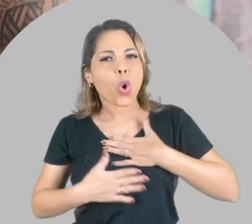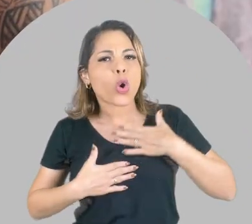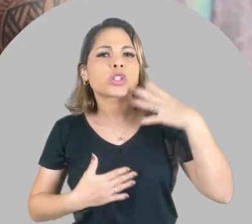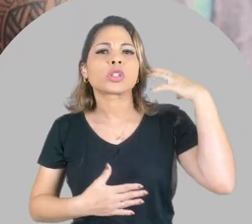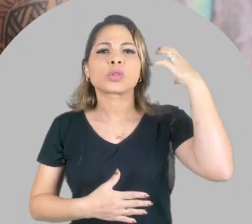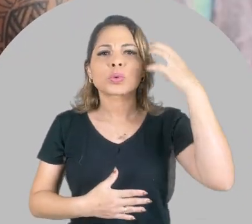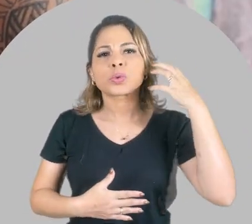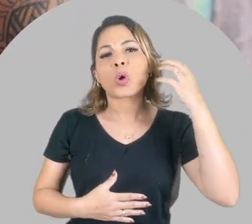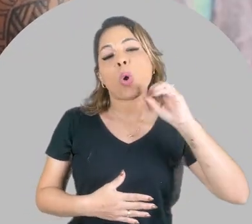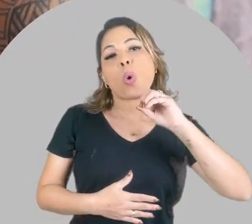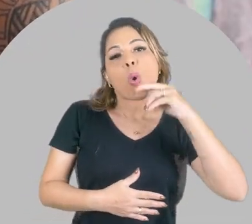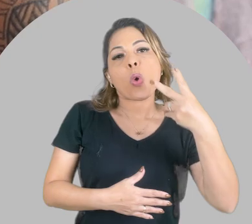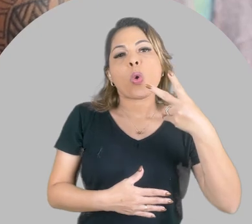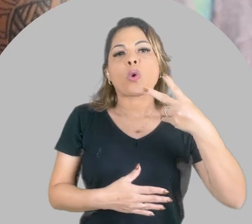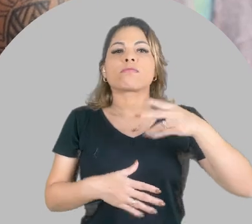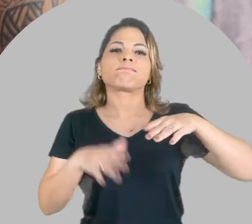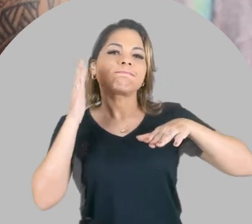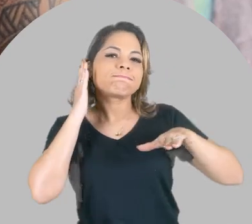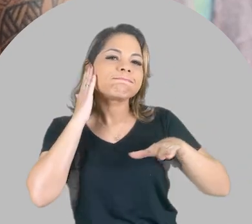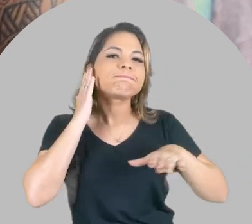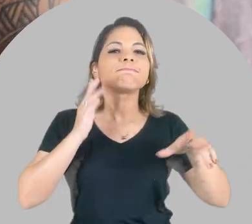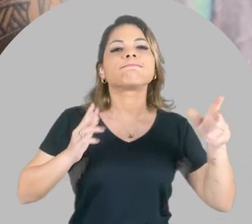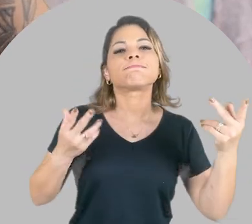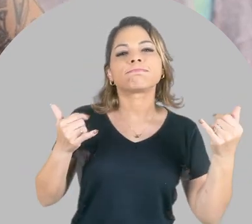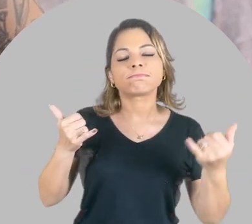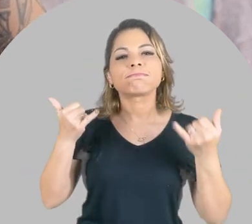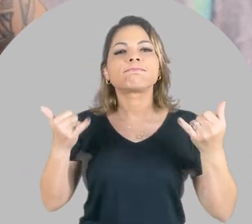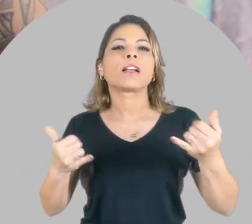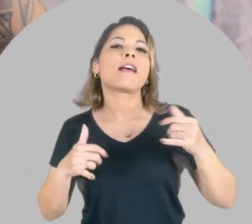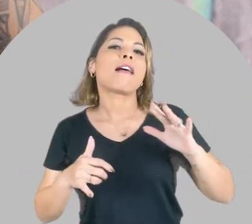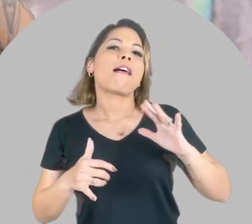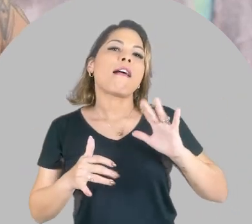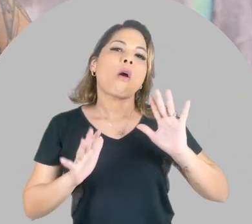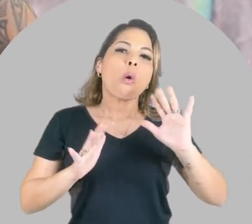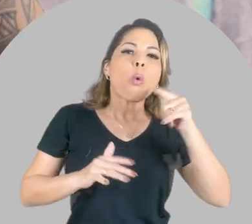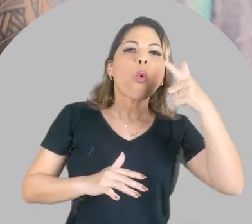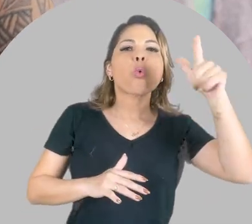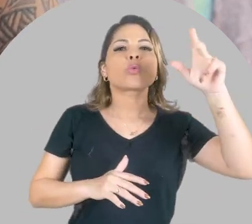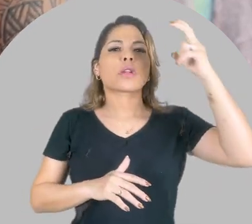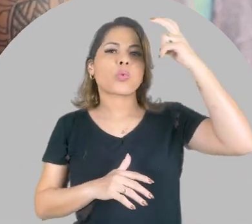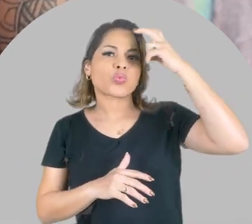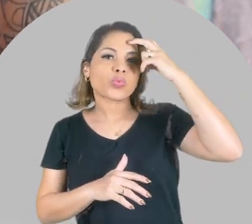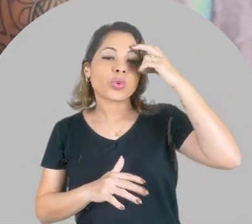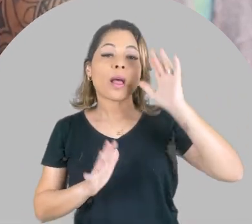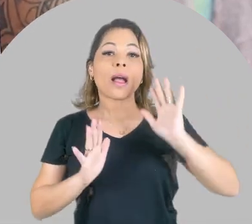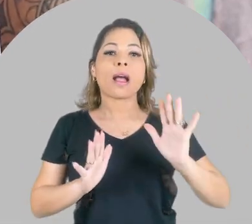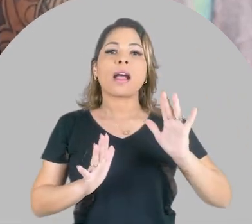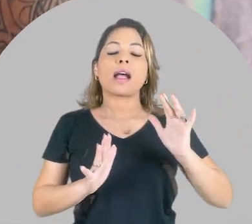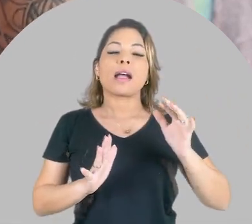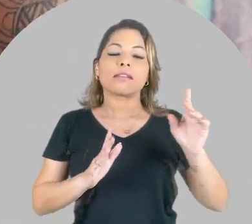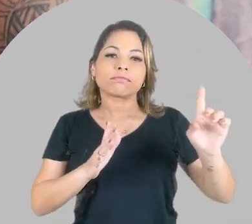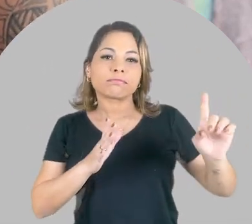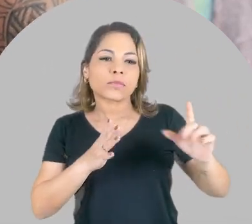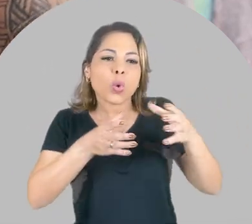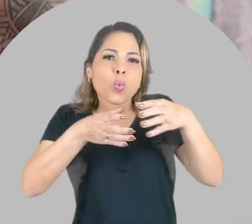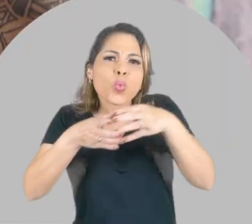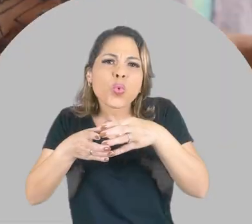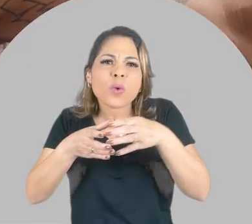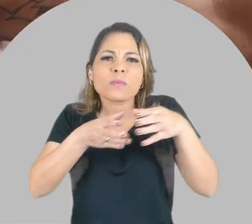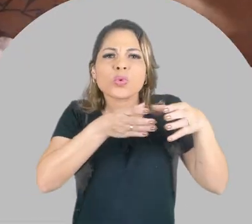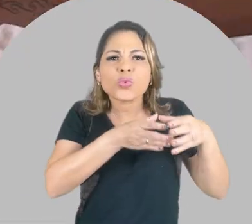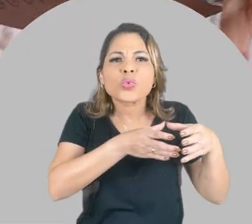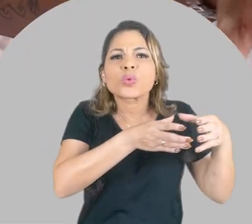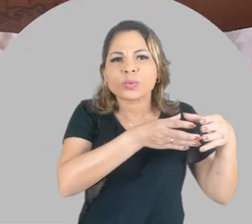curtia o som, né? Ou ele ia para a cultura reggae, para a cultura mais do hardcore. E aí a gente